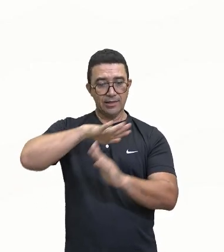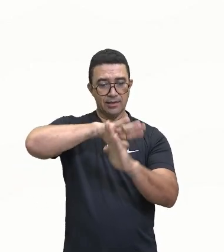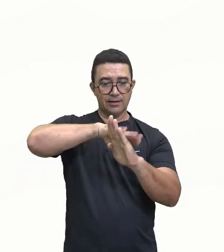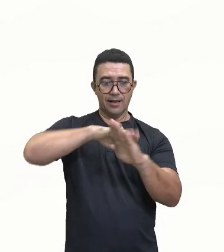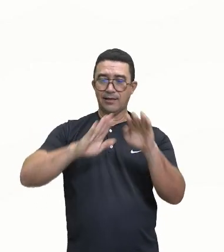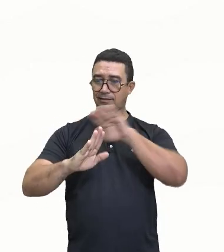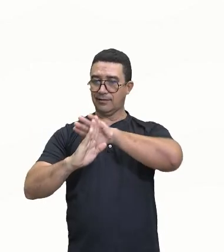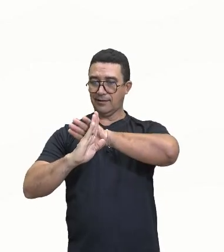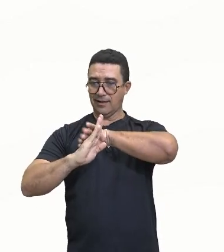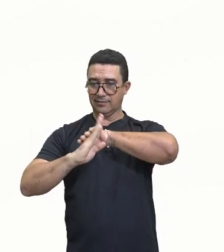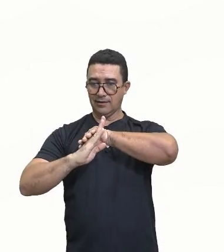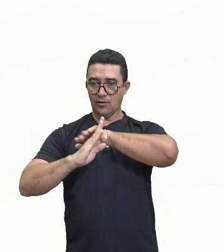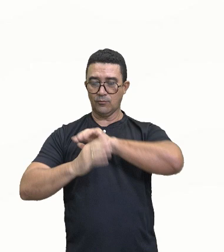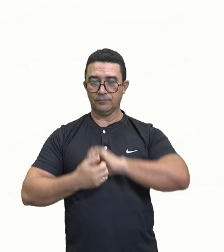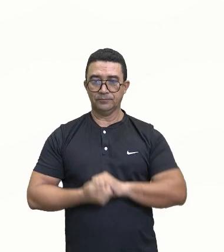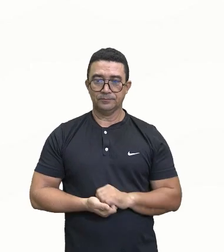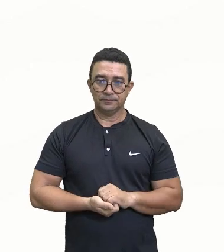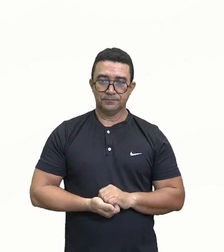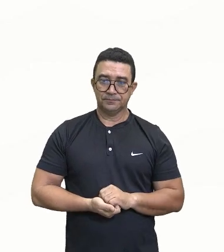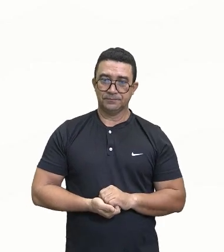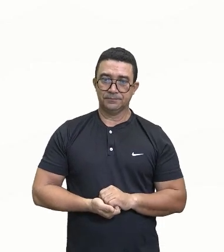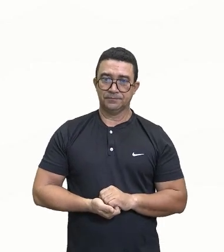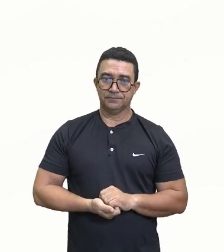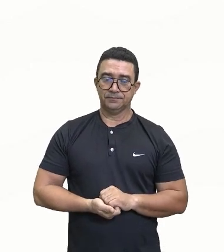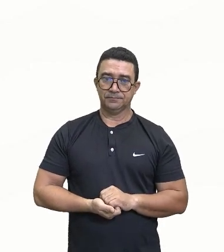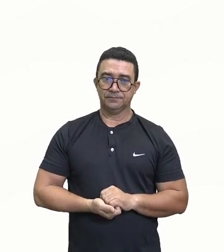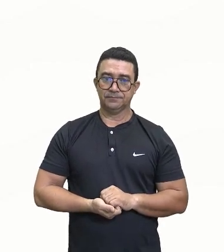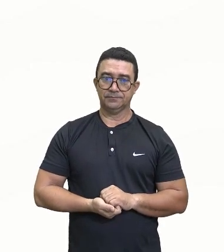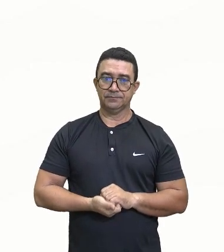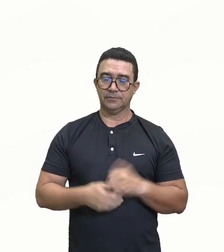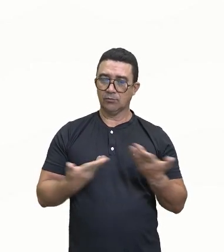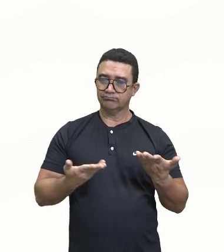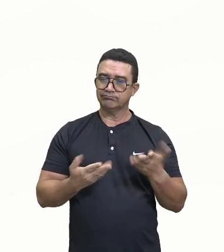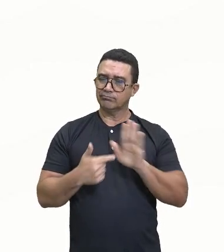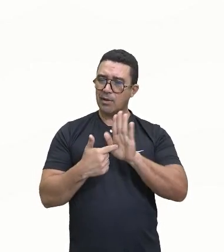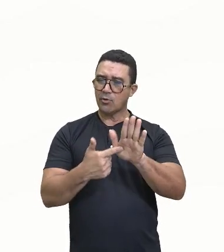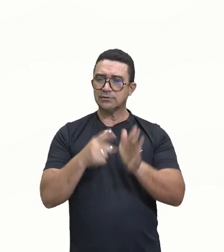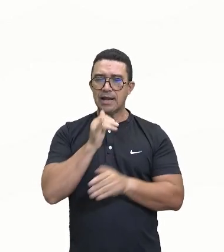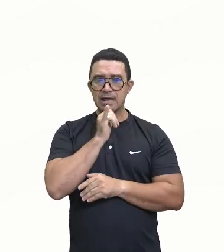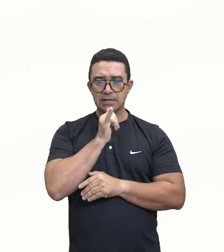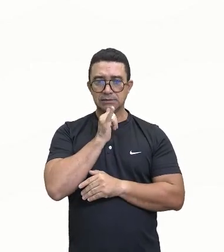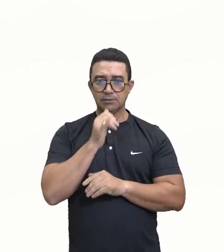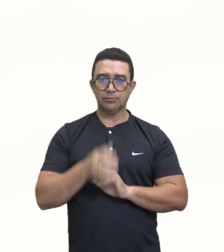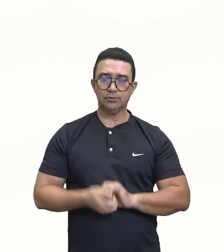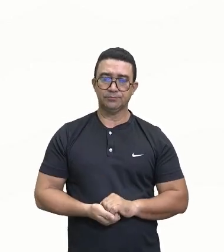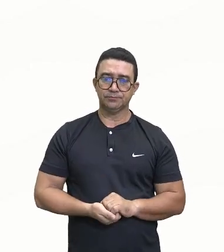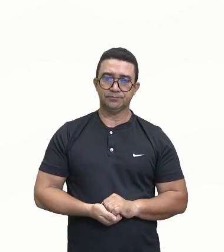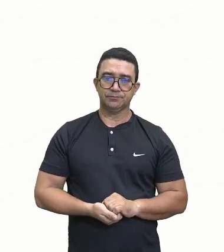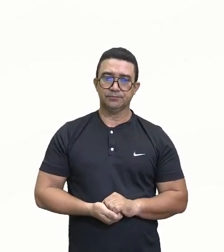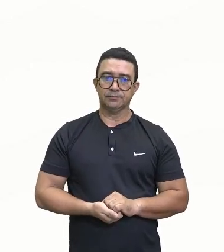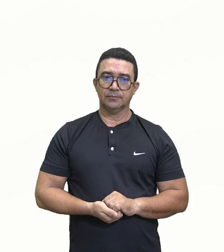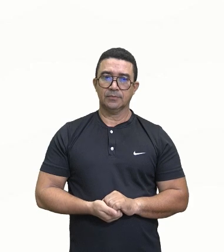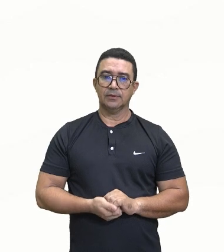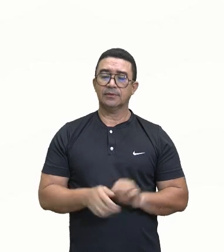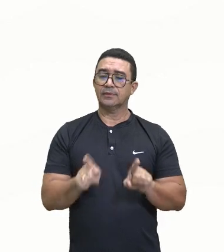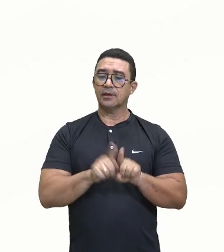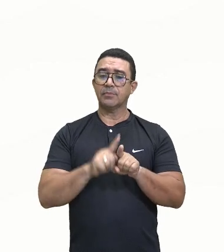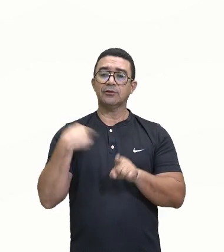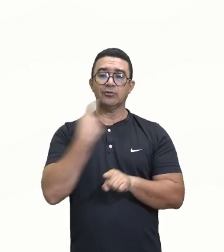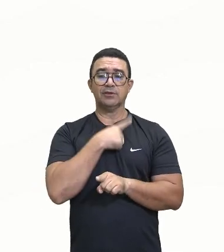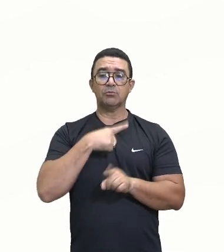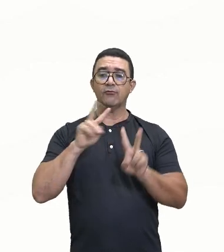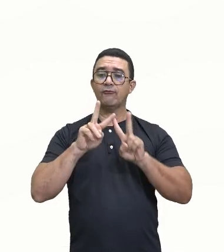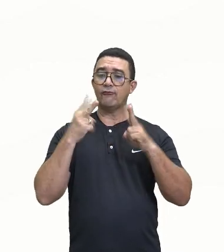lateral, tá certo? E para exemplificar melhor, nós também temos aqui